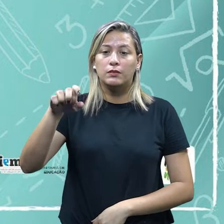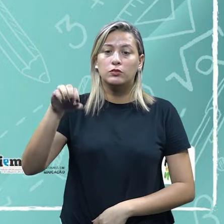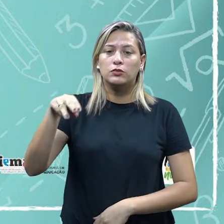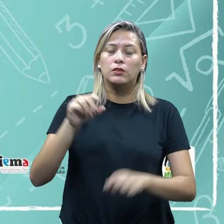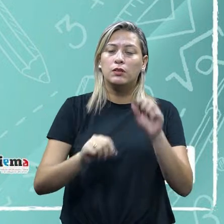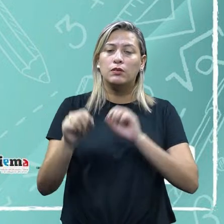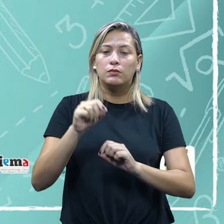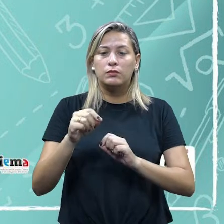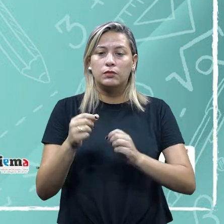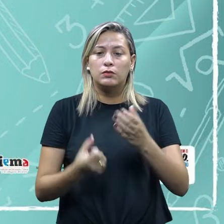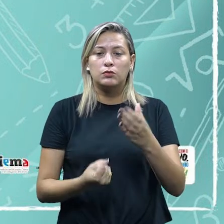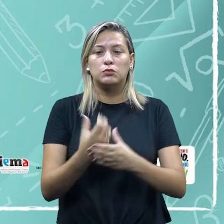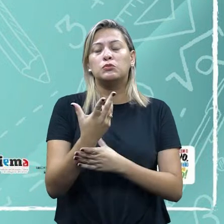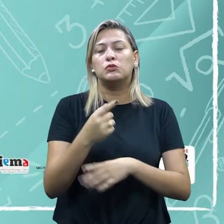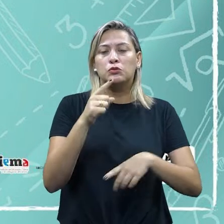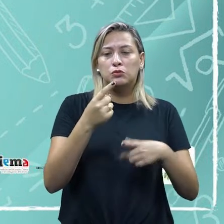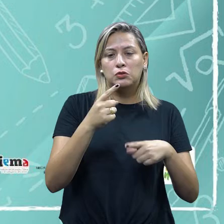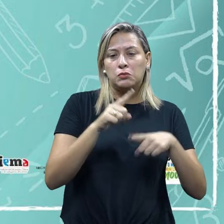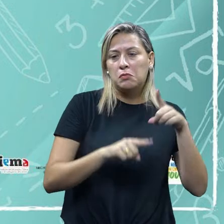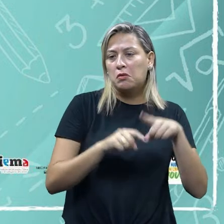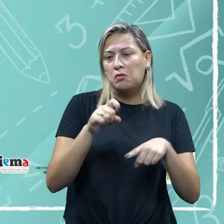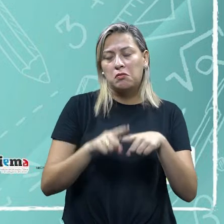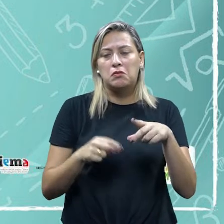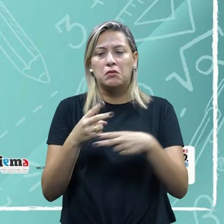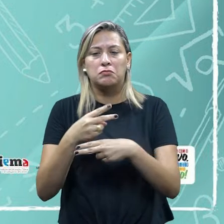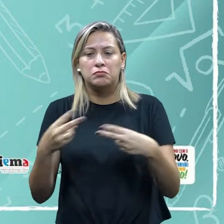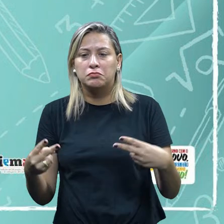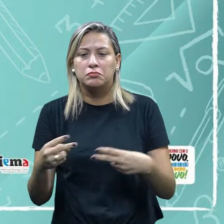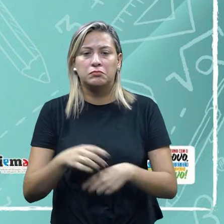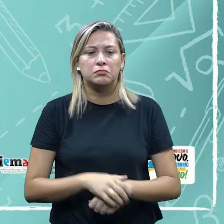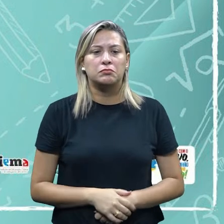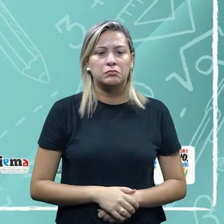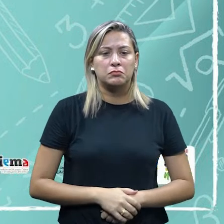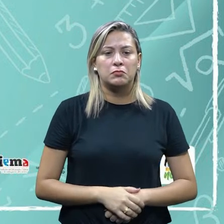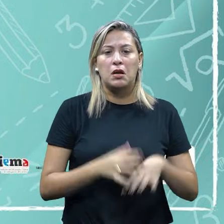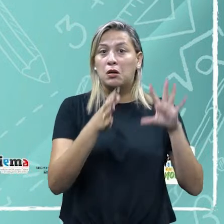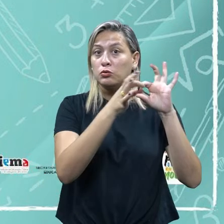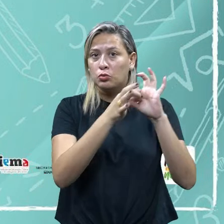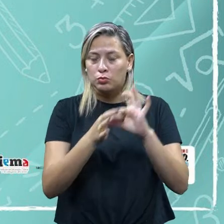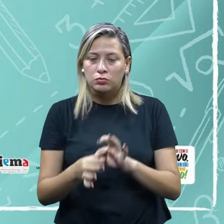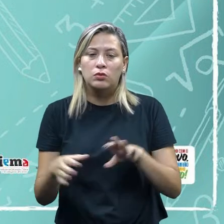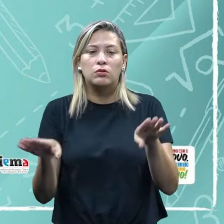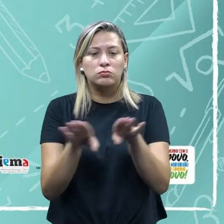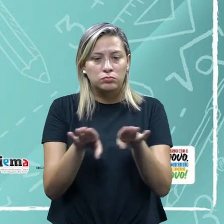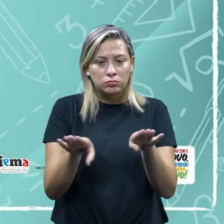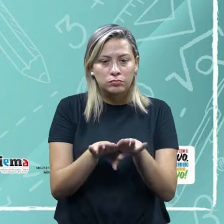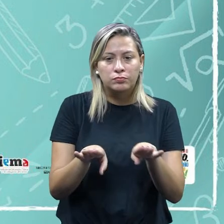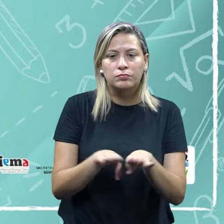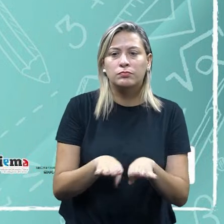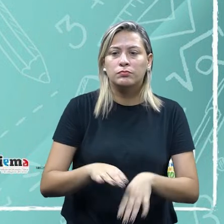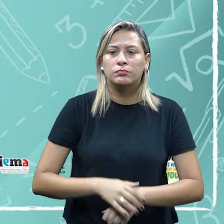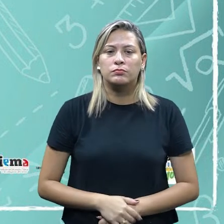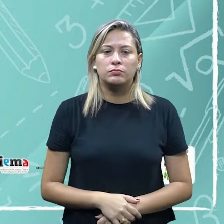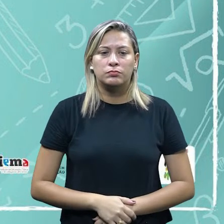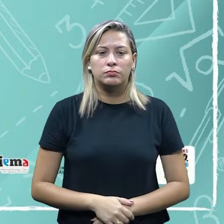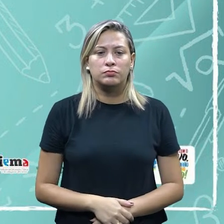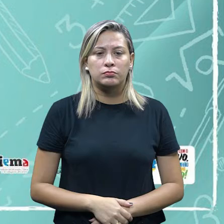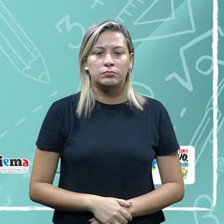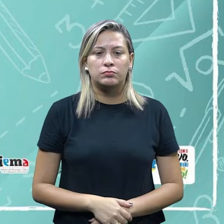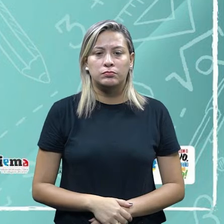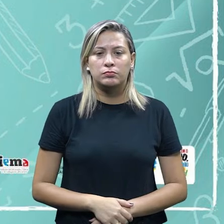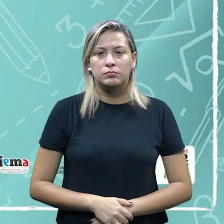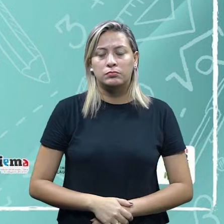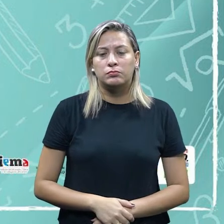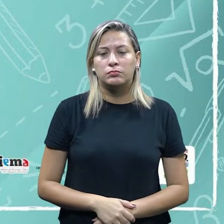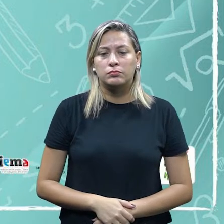de objetos, cenários, peças, e a gente tem também a concepção de personagens, né? Tudo isso através de